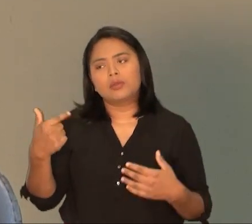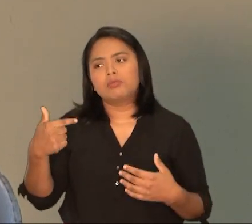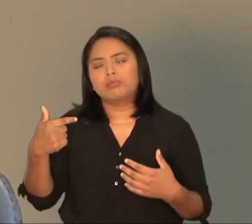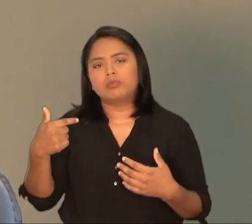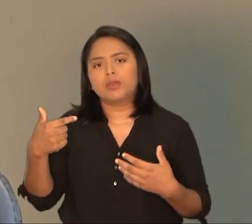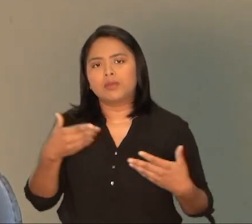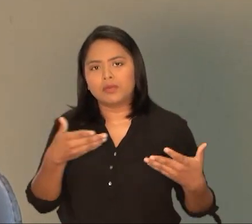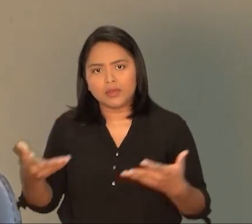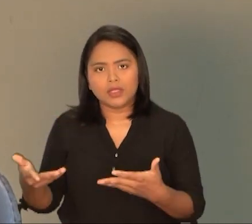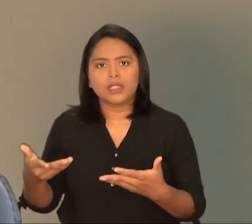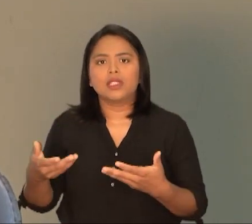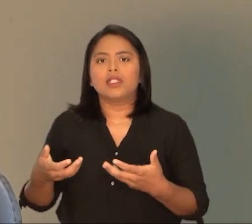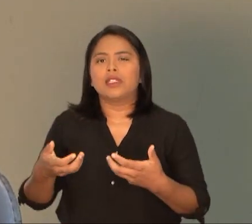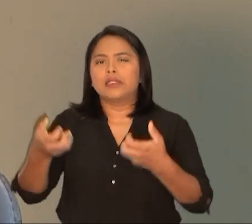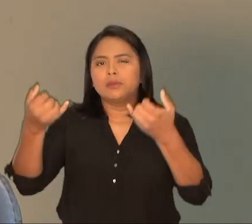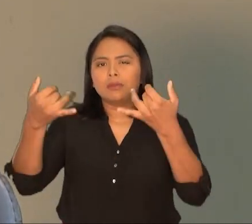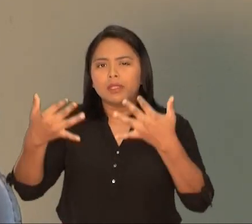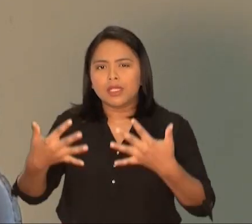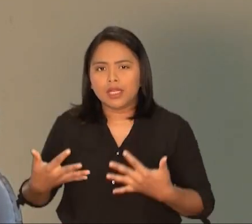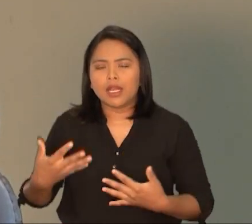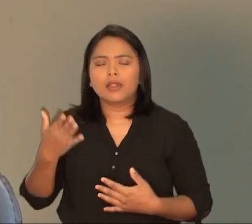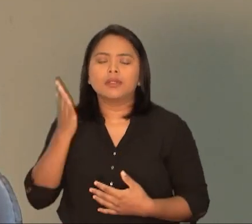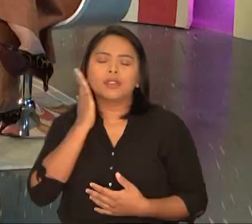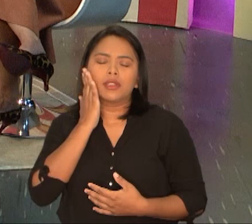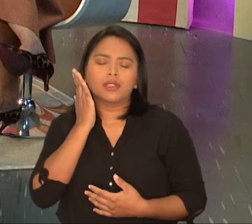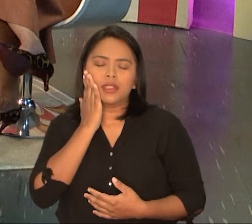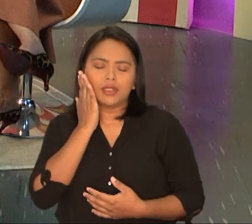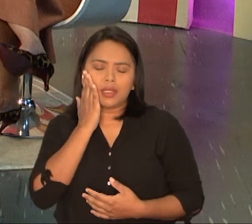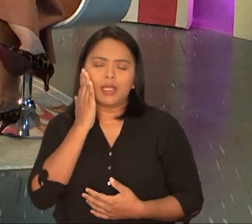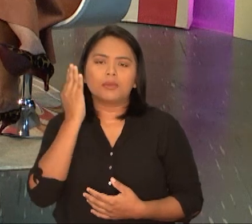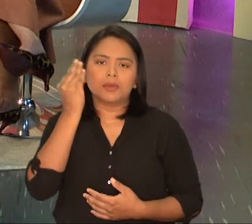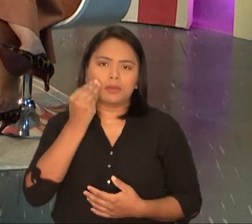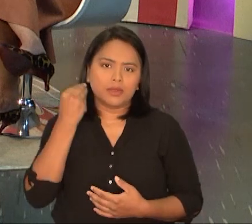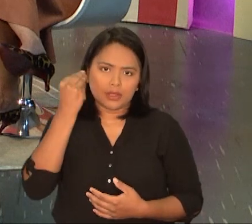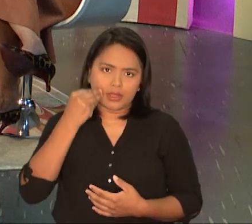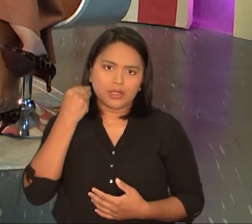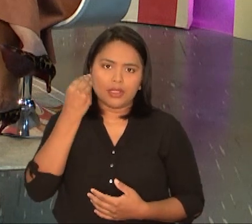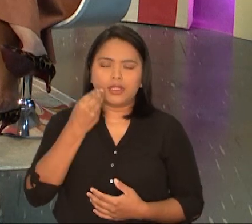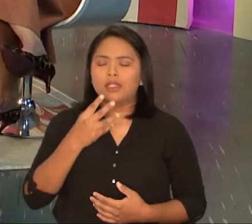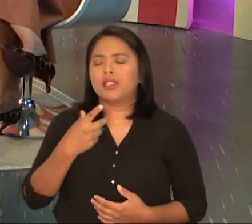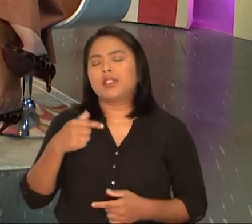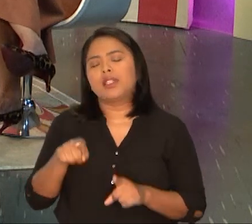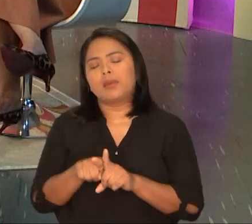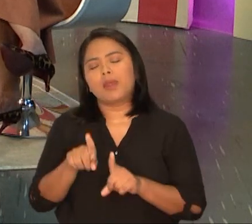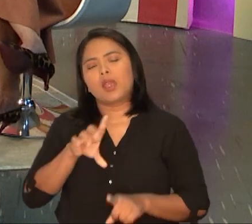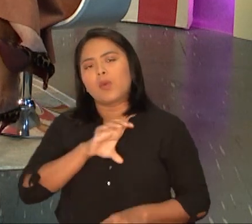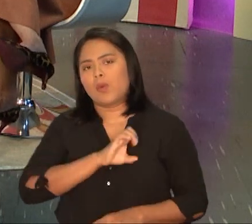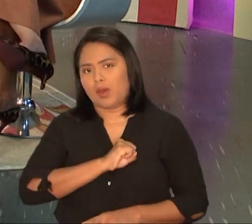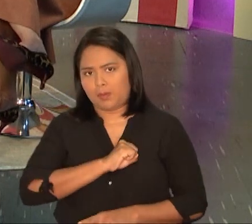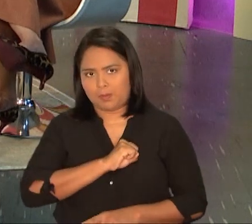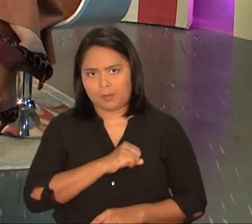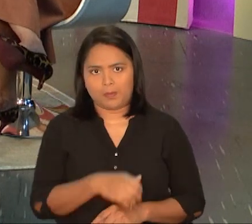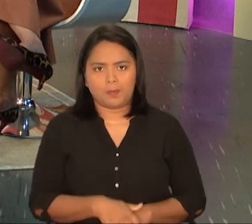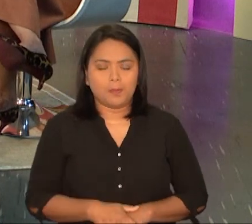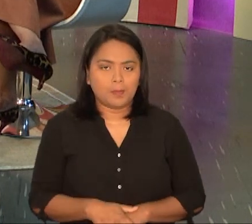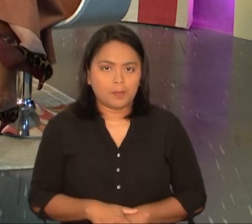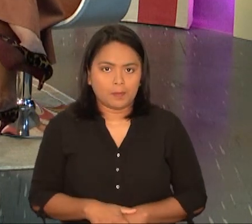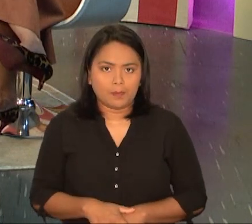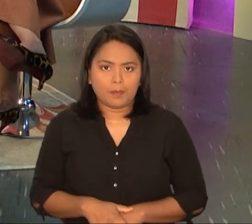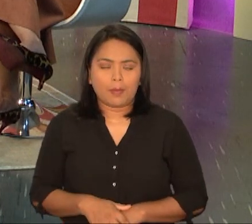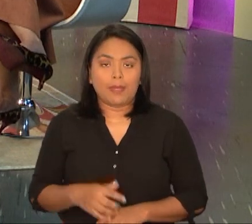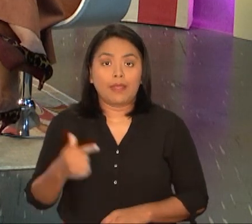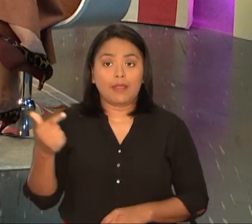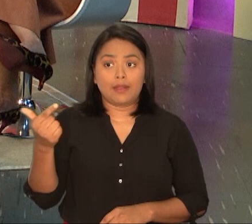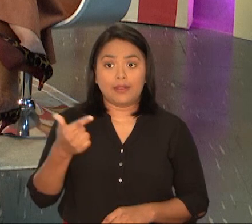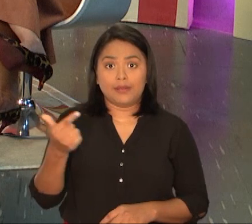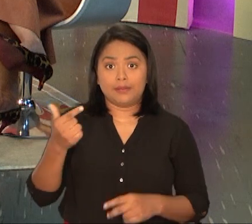que eu convivo e que eu sou apaixonada. Obrigada, Carla. Nós também temos uma segunda convidada, que é a